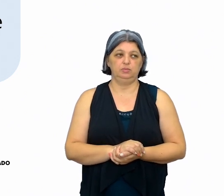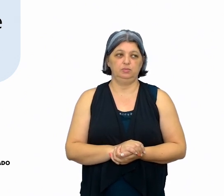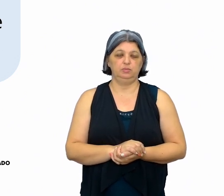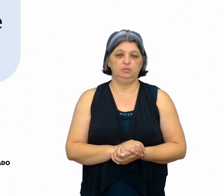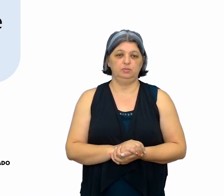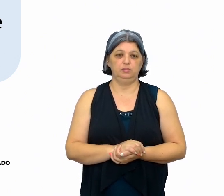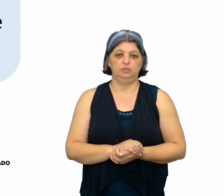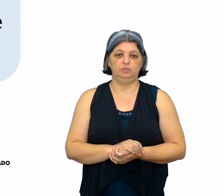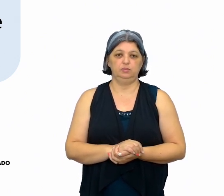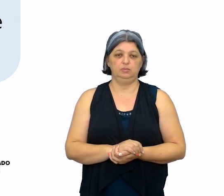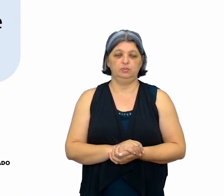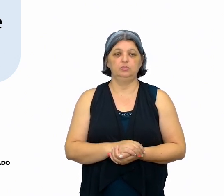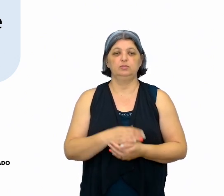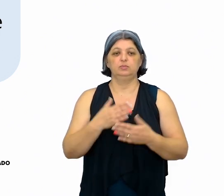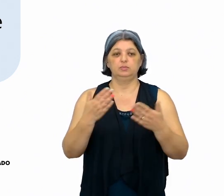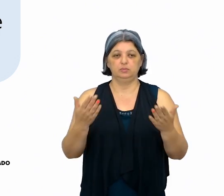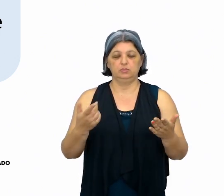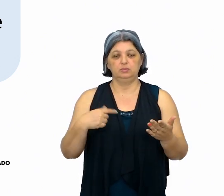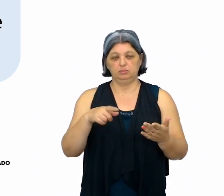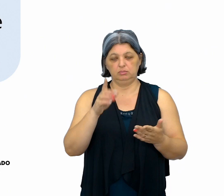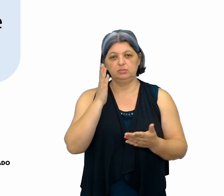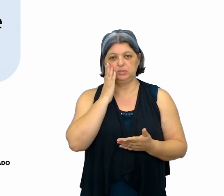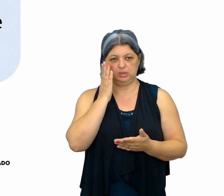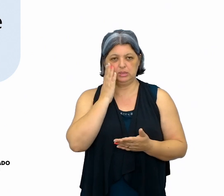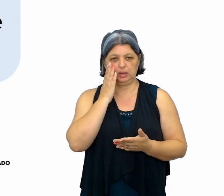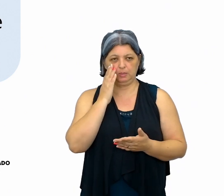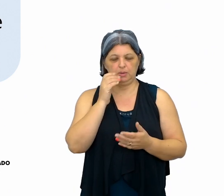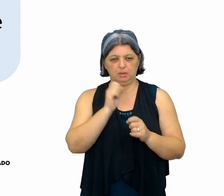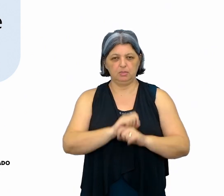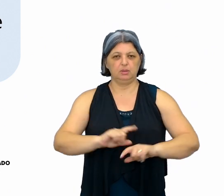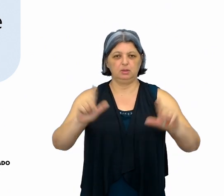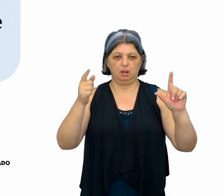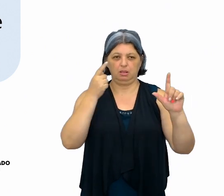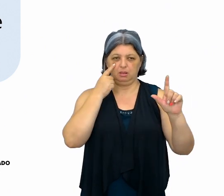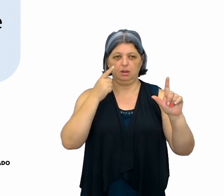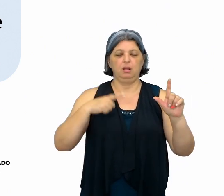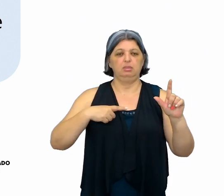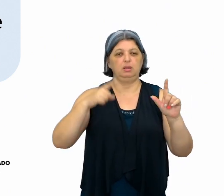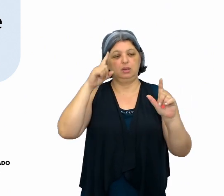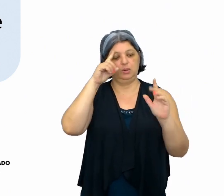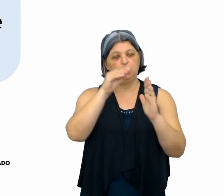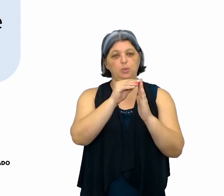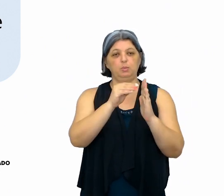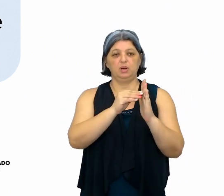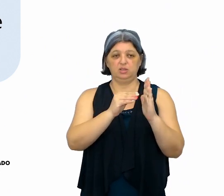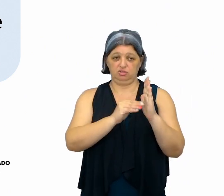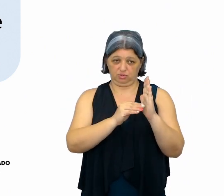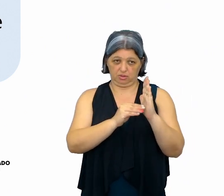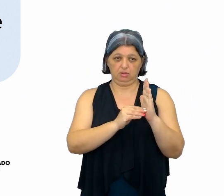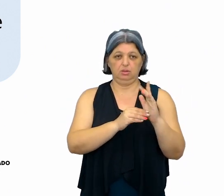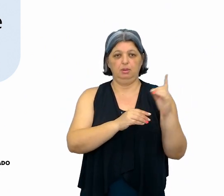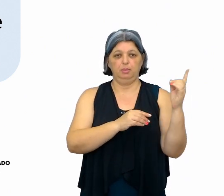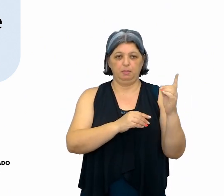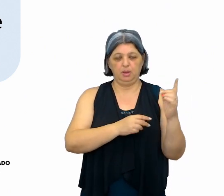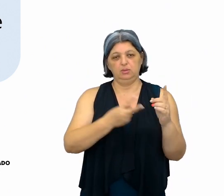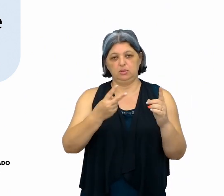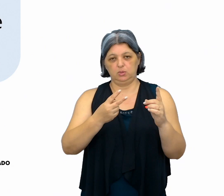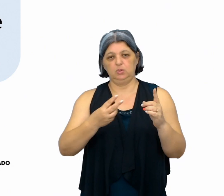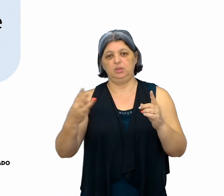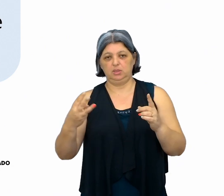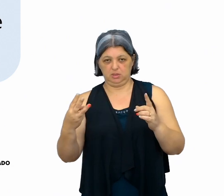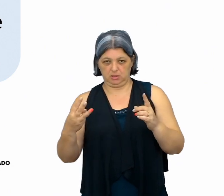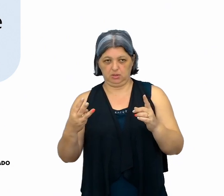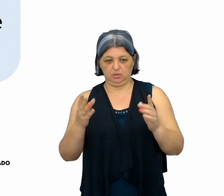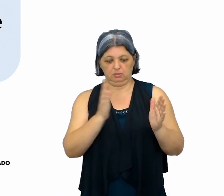Bom, para isso, como vocês podem estar vendo aí na telinha, nós temos uma agenda que detalha primeiro, segundo e terceiro